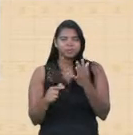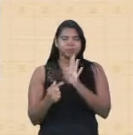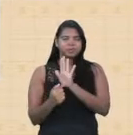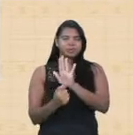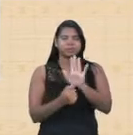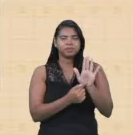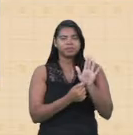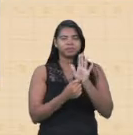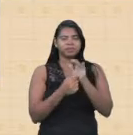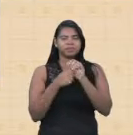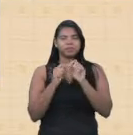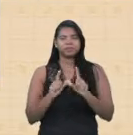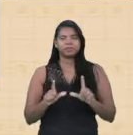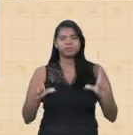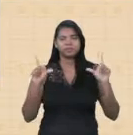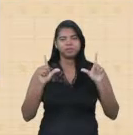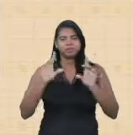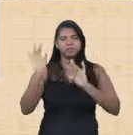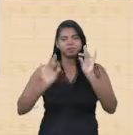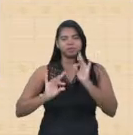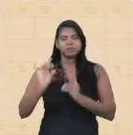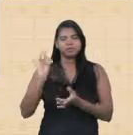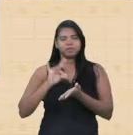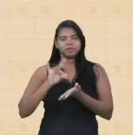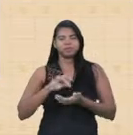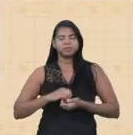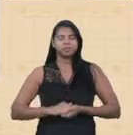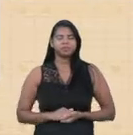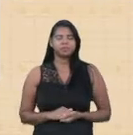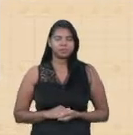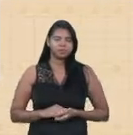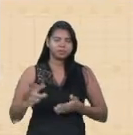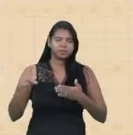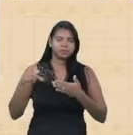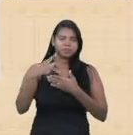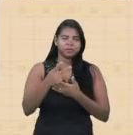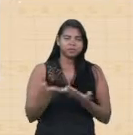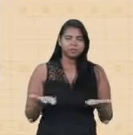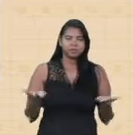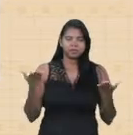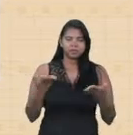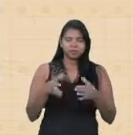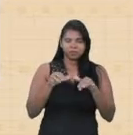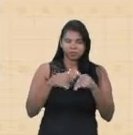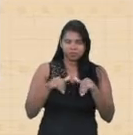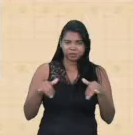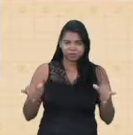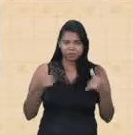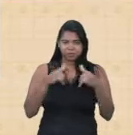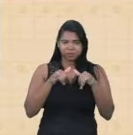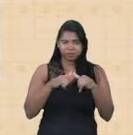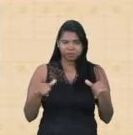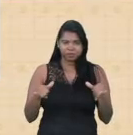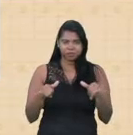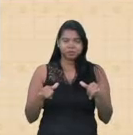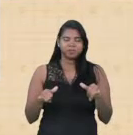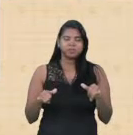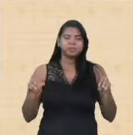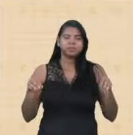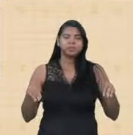uma grandeza específica. Então, a passagem de corrente elétrica, melhor, o campo magnético,